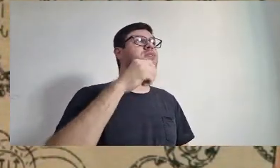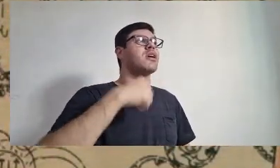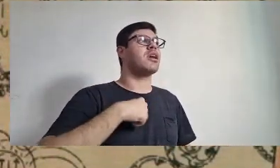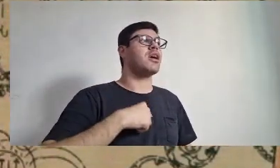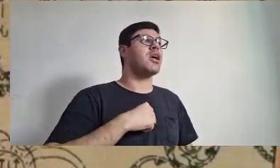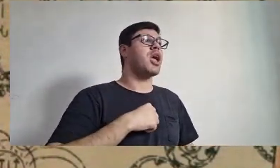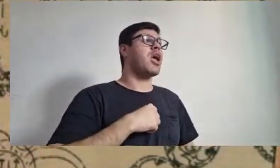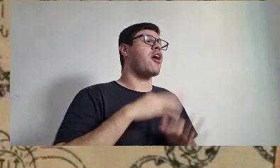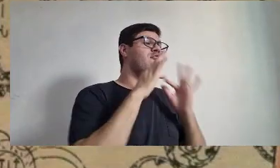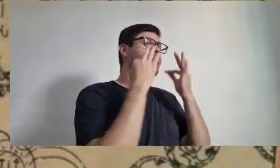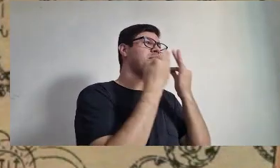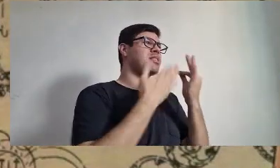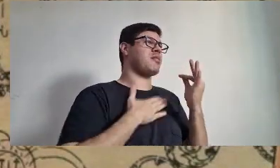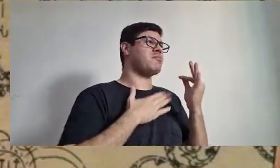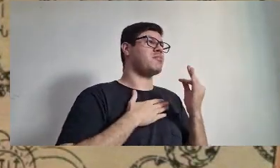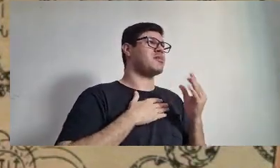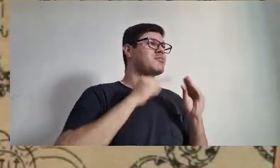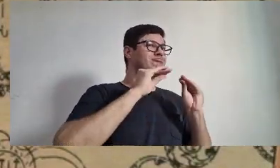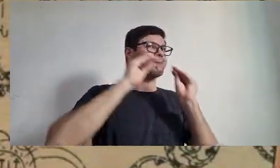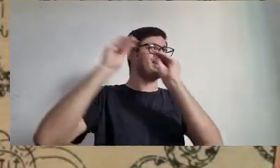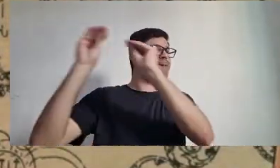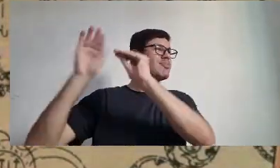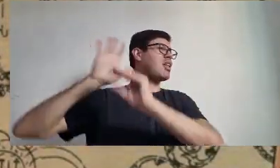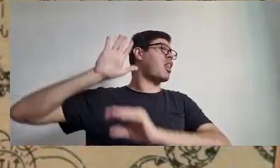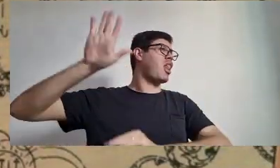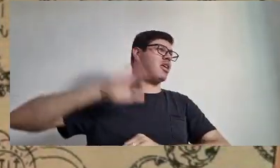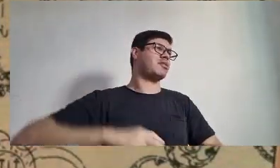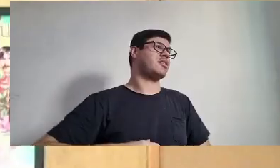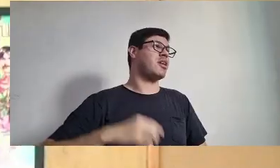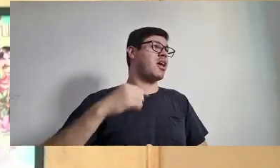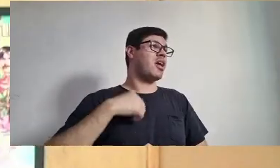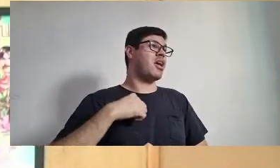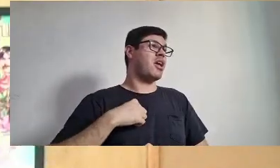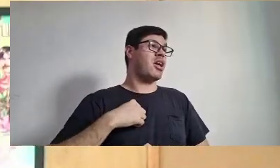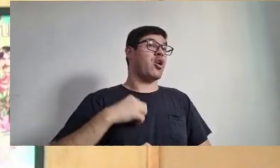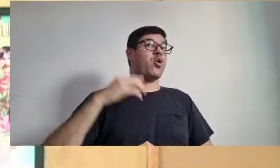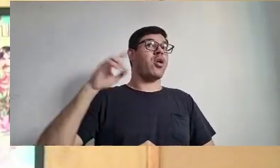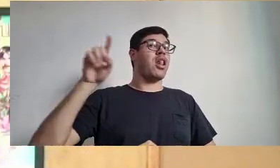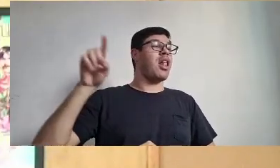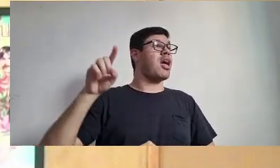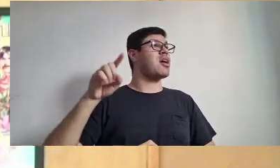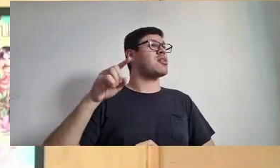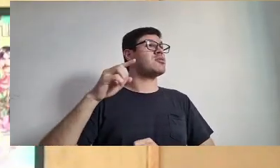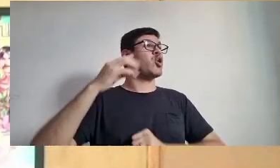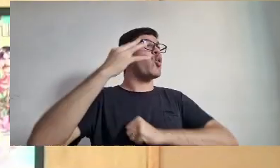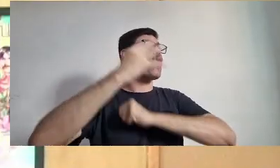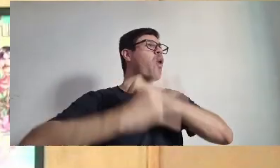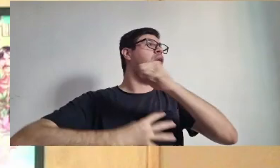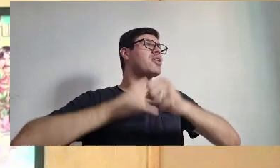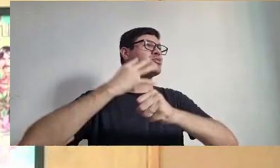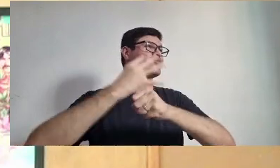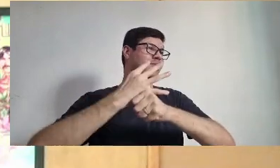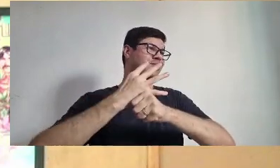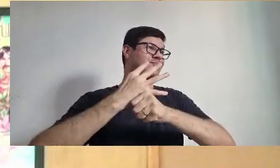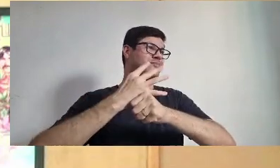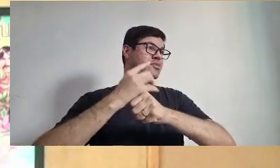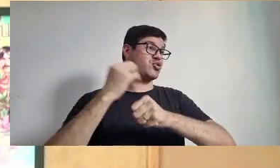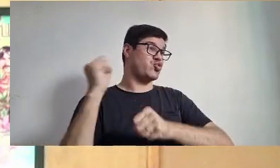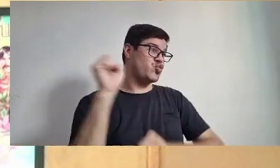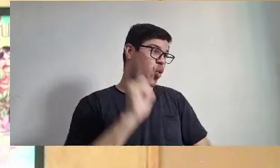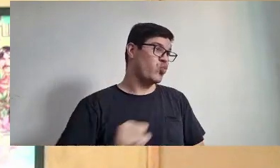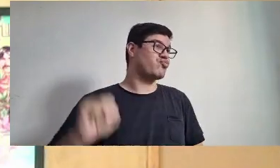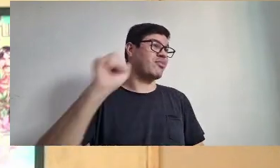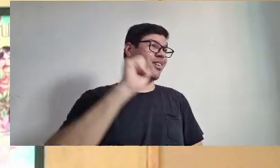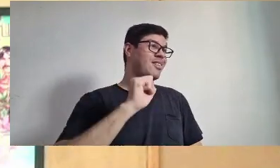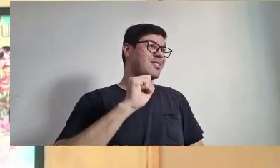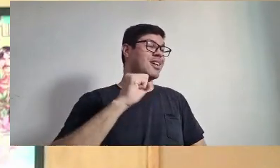para Cândido Mota. Perfeitamente. E fiquei lá 4 anos e 4 meses. Eu fui como solteiro.